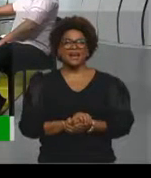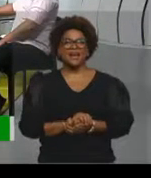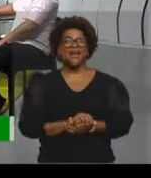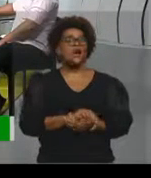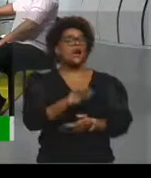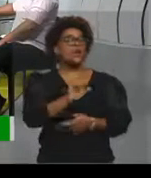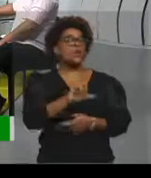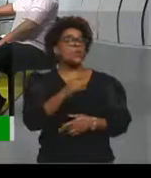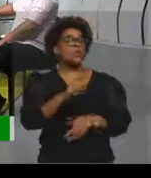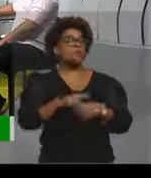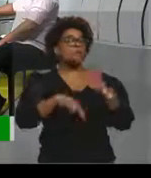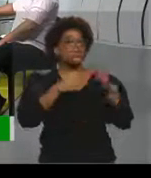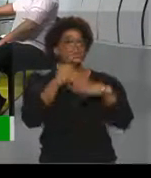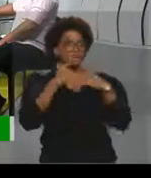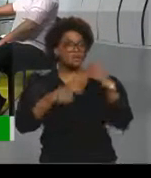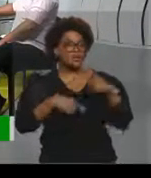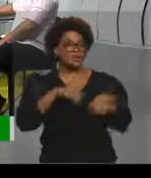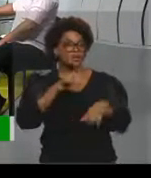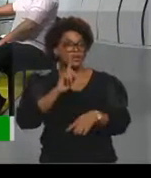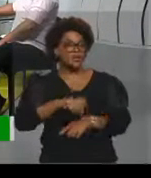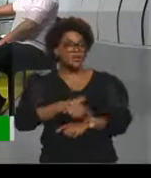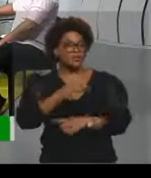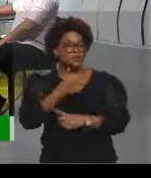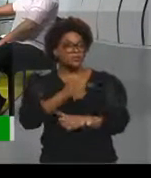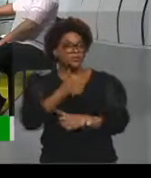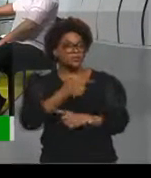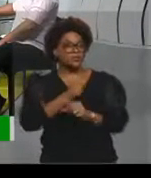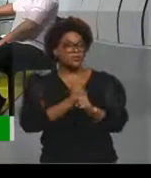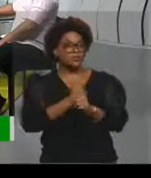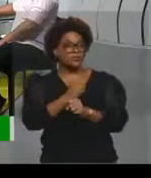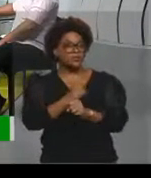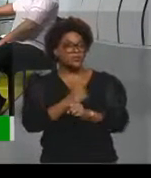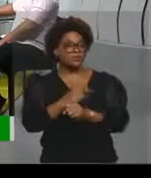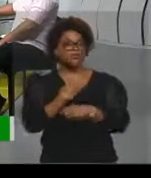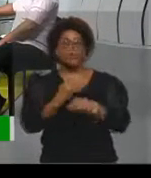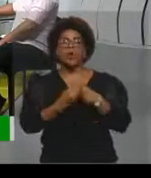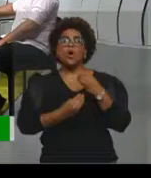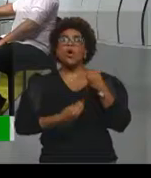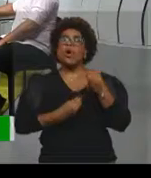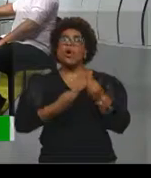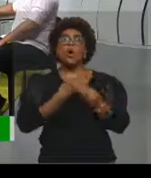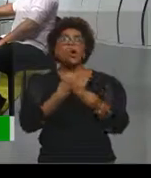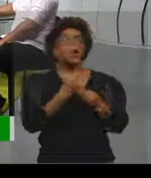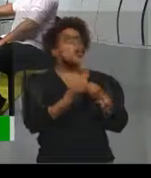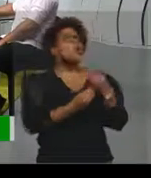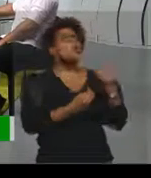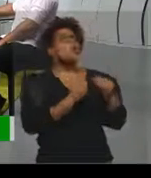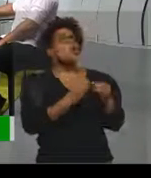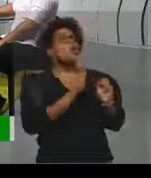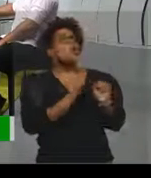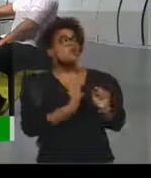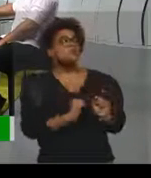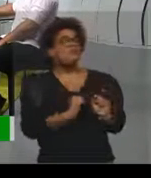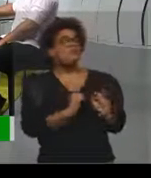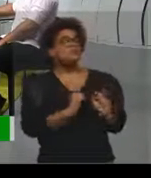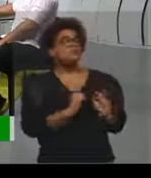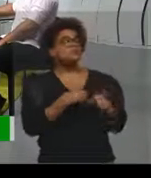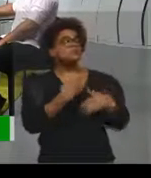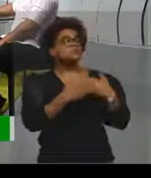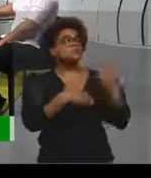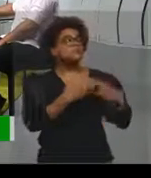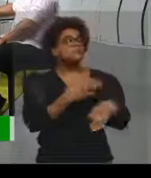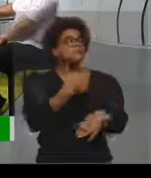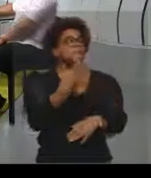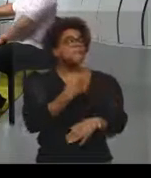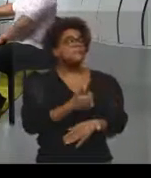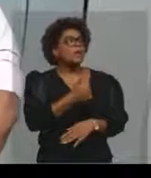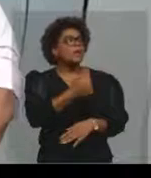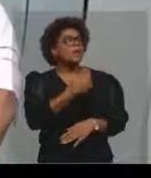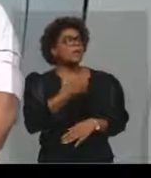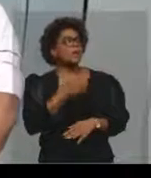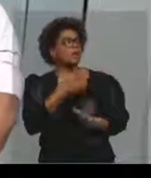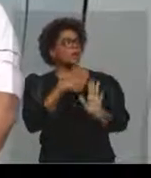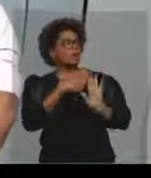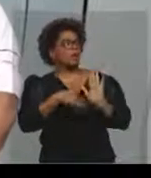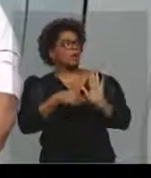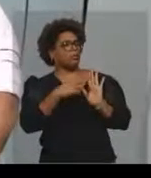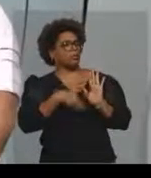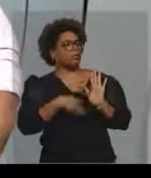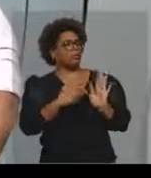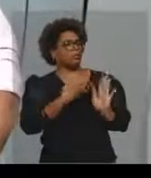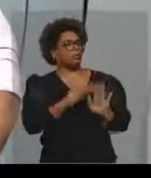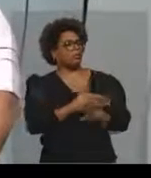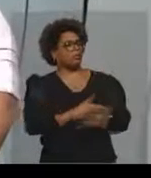ano. Professor Magno, como posso desenvolver e melhorar as habilidades de leitura?